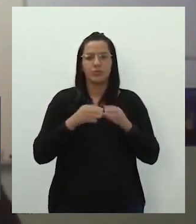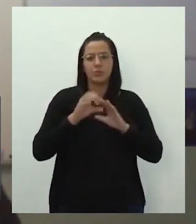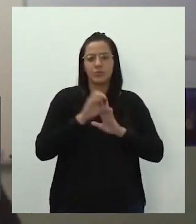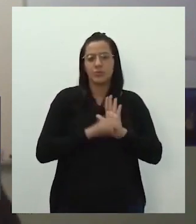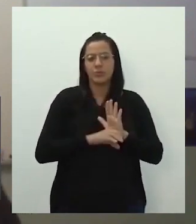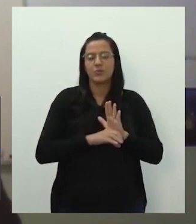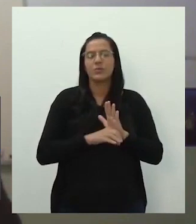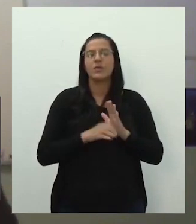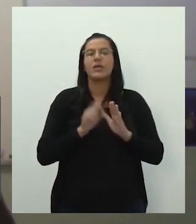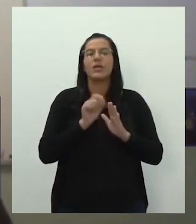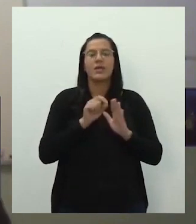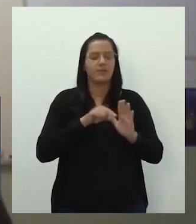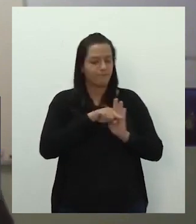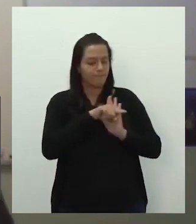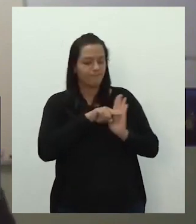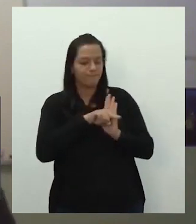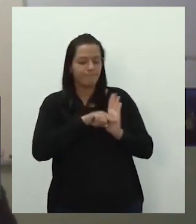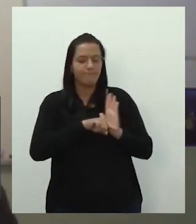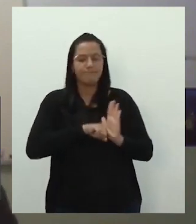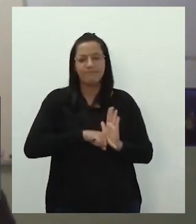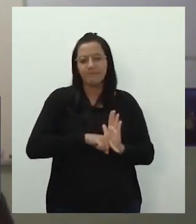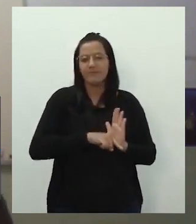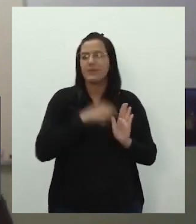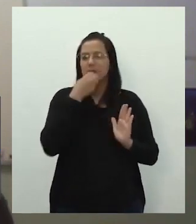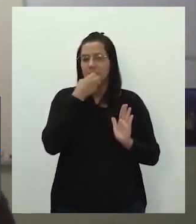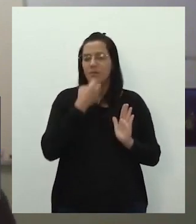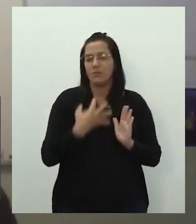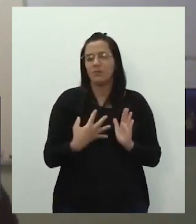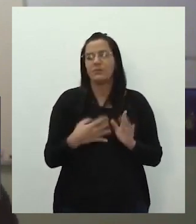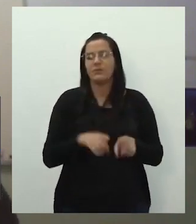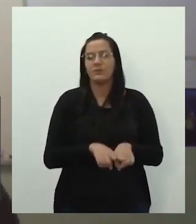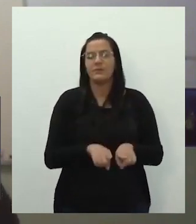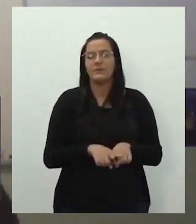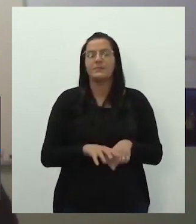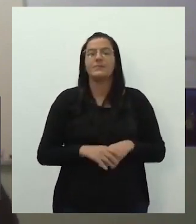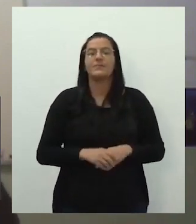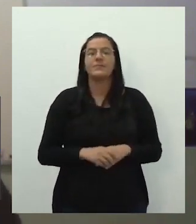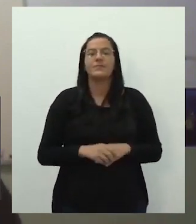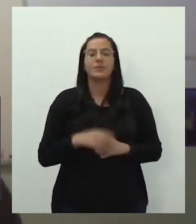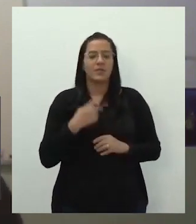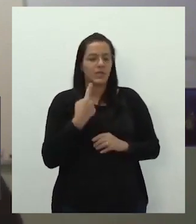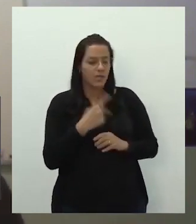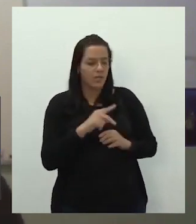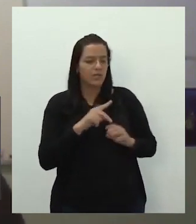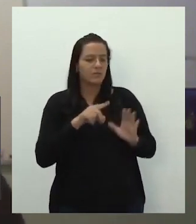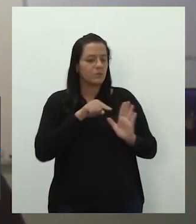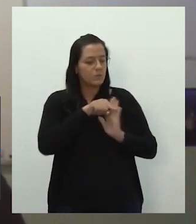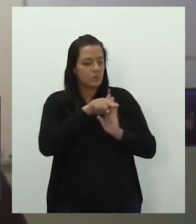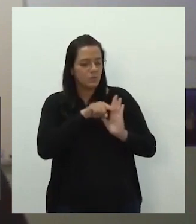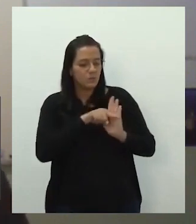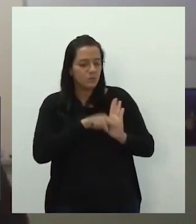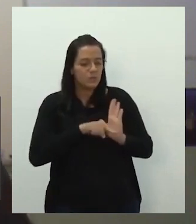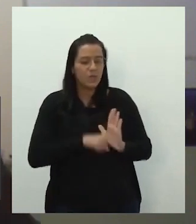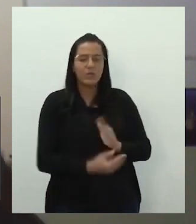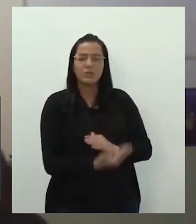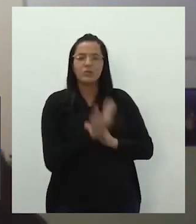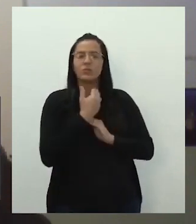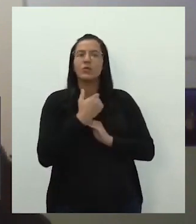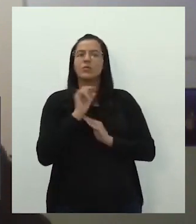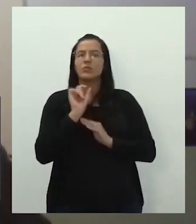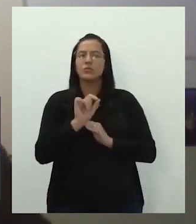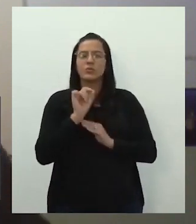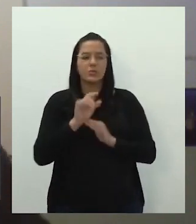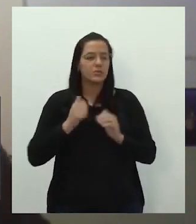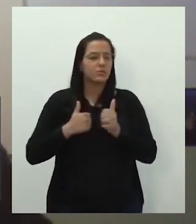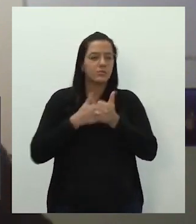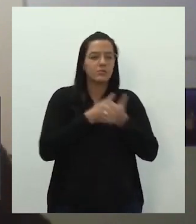uma reanálise, né? E é muito bom isso, galera, porque nessa reanálise tanto ajuda a gente a nos aproximarmos mais